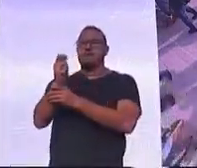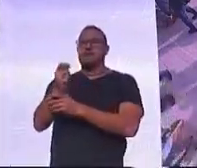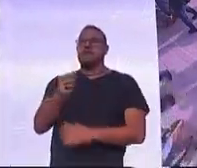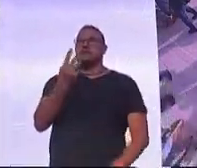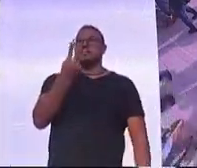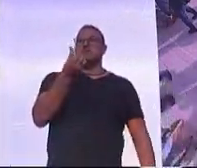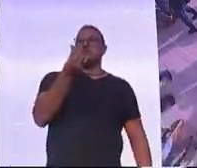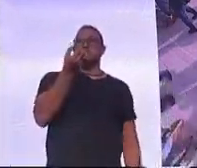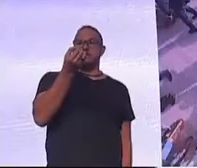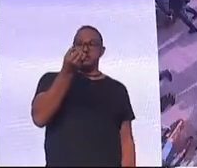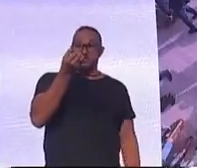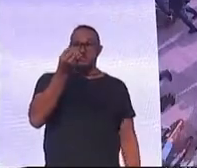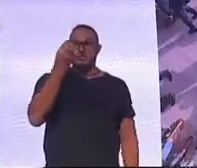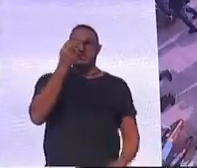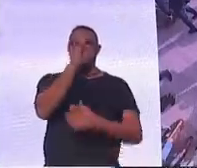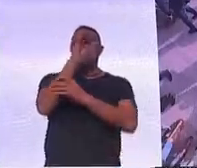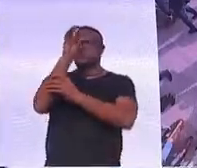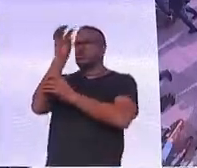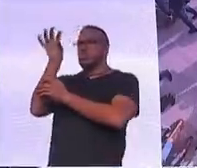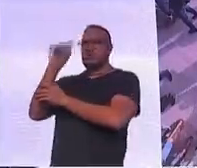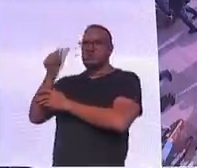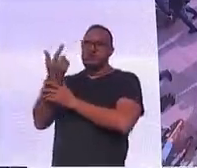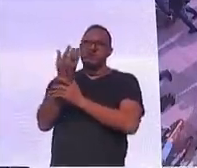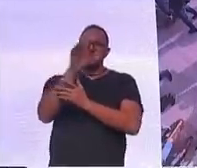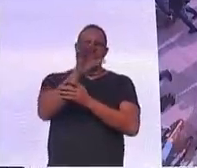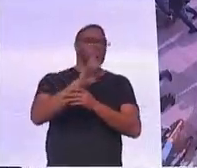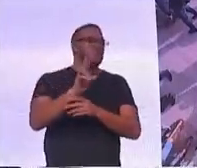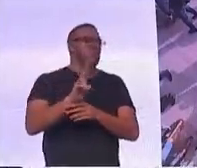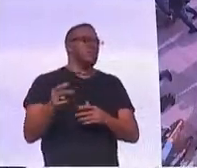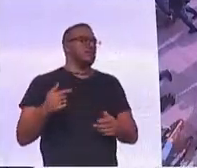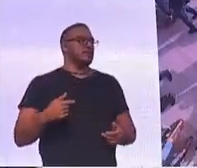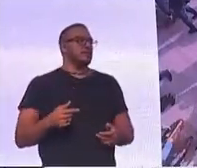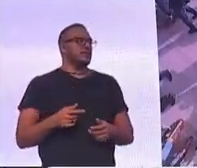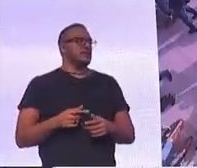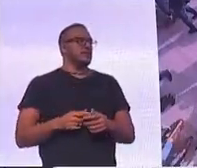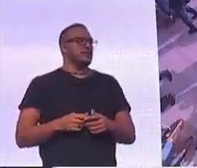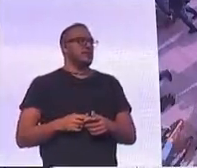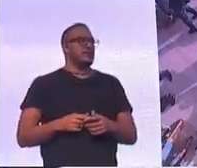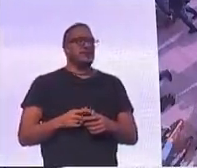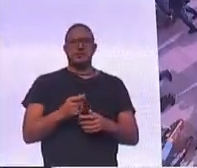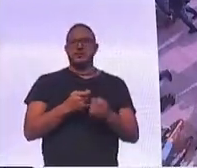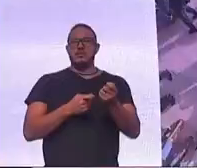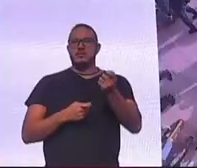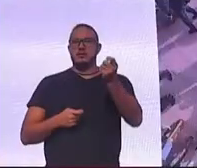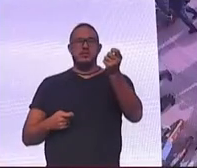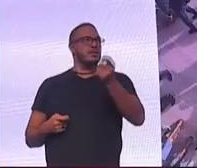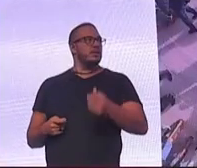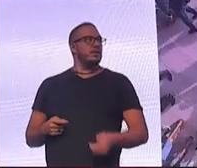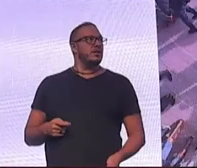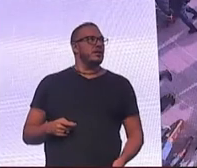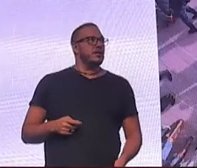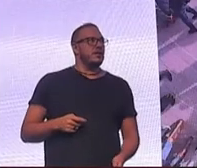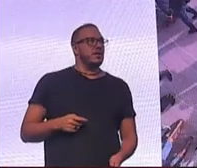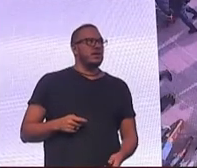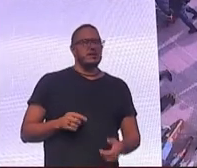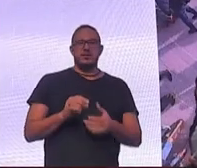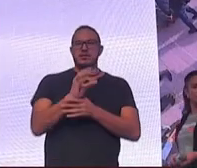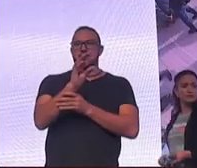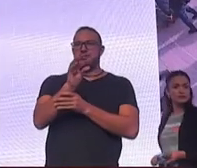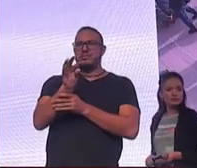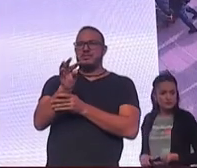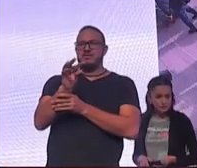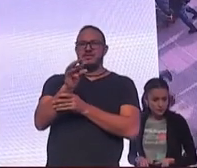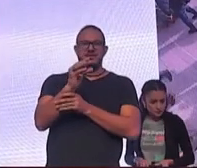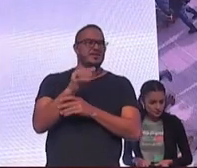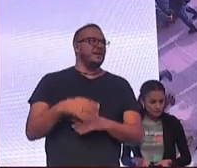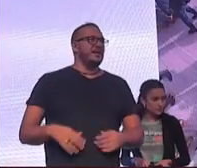colocar o nome lá para vocês no slide depois. Você tem um pau de selfie. Esse pau de selfie fica invisível quando você está girando a câmera. E aí